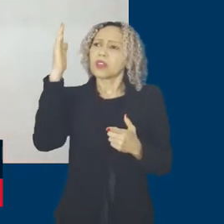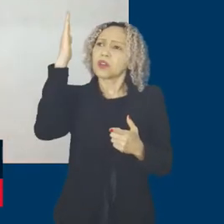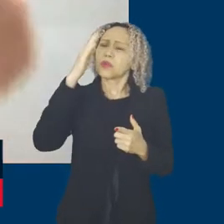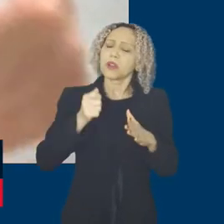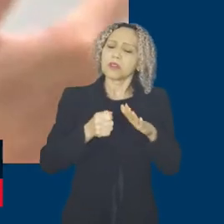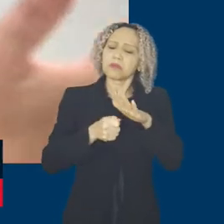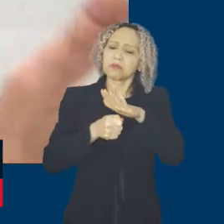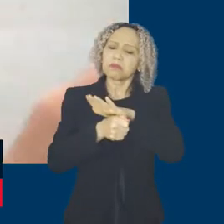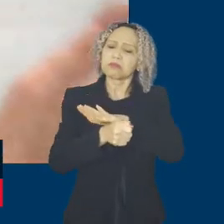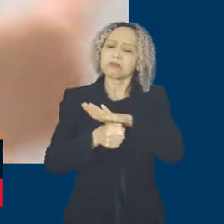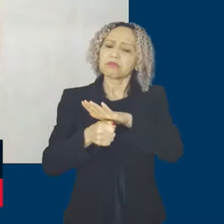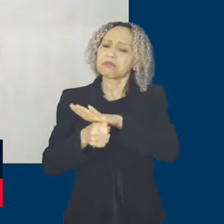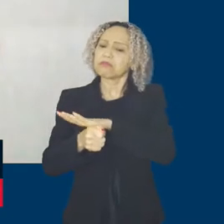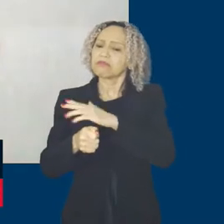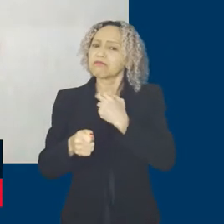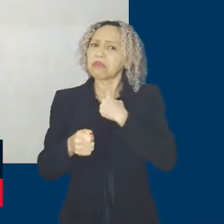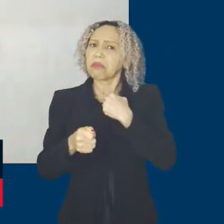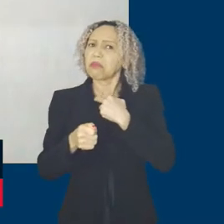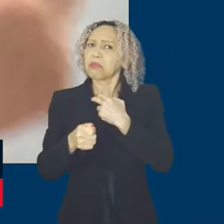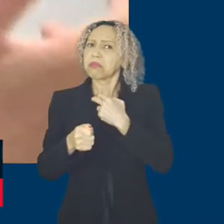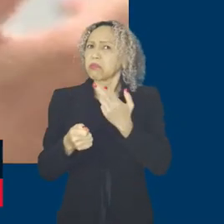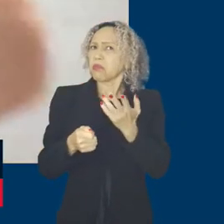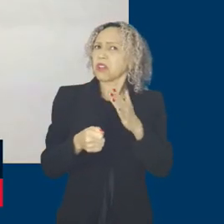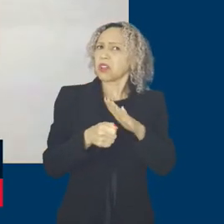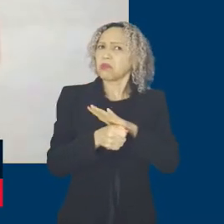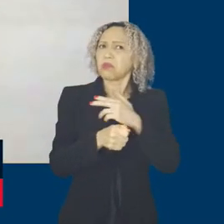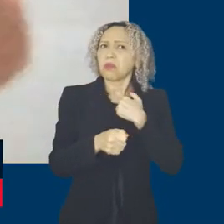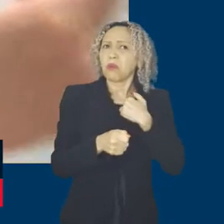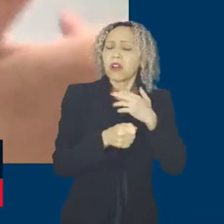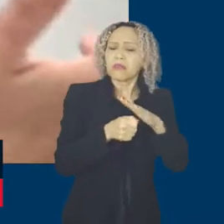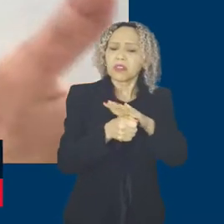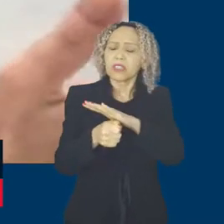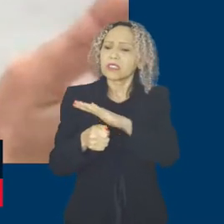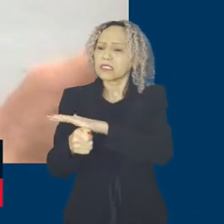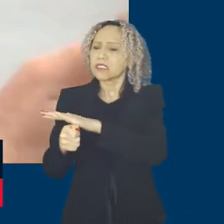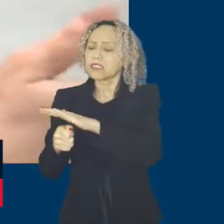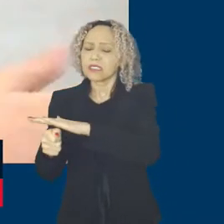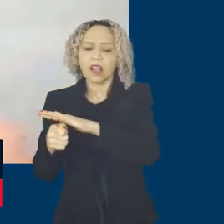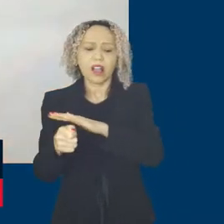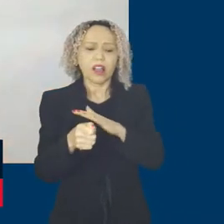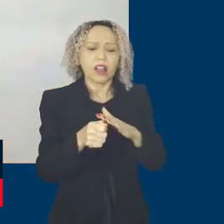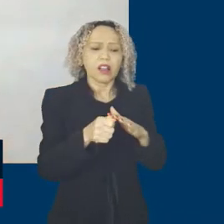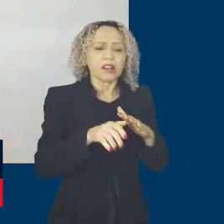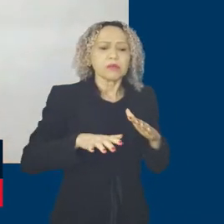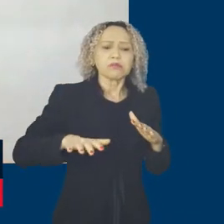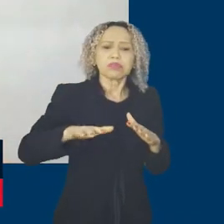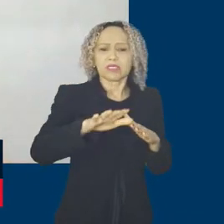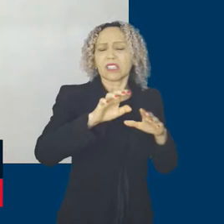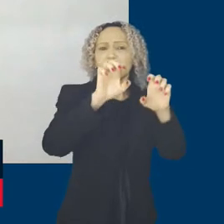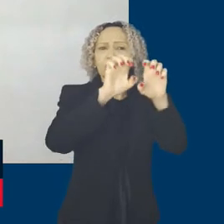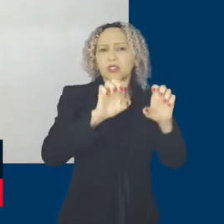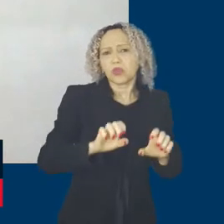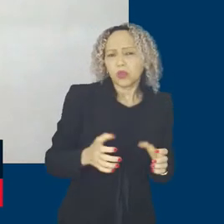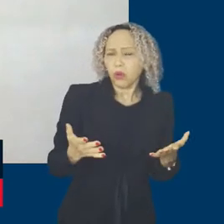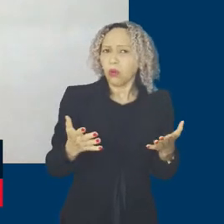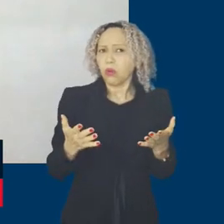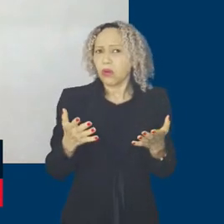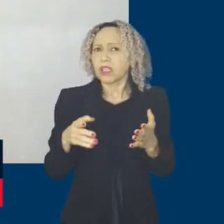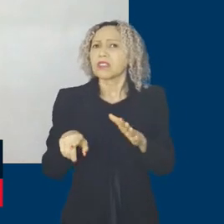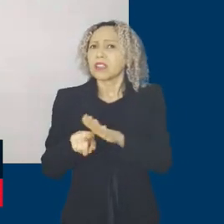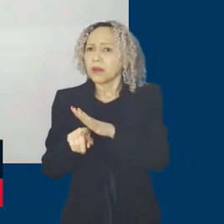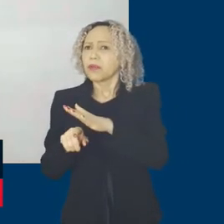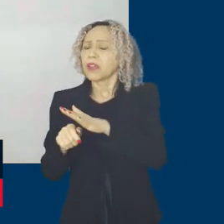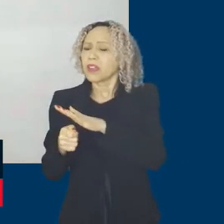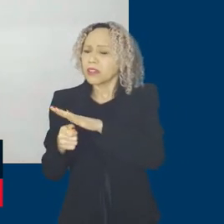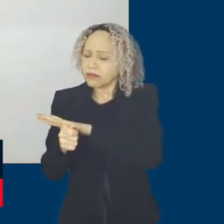públicos de infraestrutura, de ciência e tecnologia, que é o caso da Embrapa, e de um conjunto de outros institutos de pesquisa no Brasil que